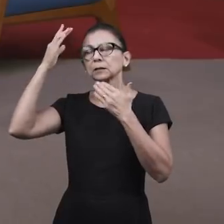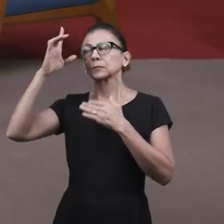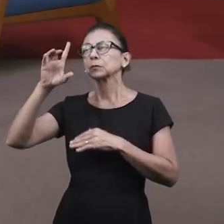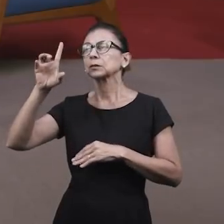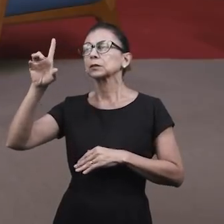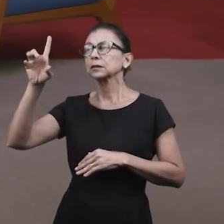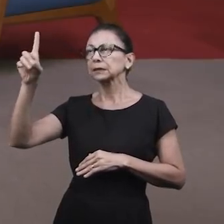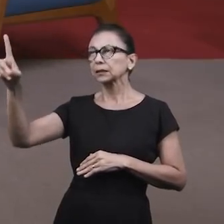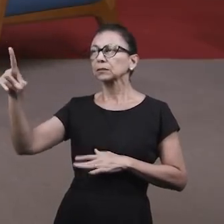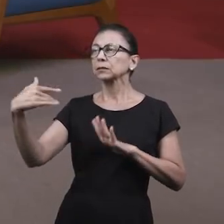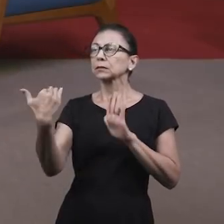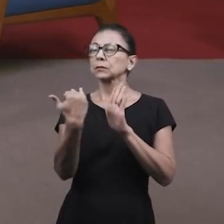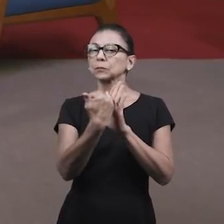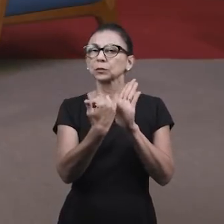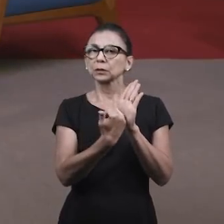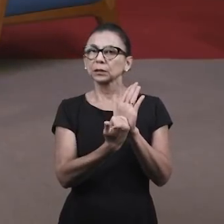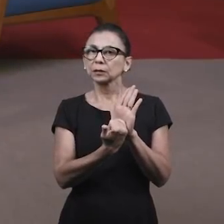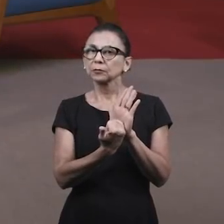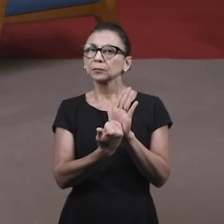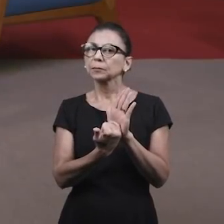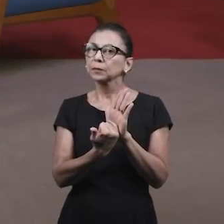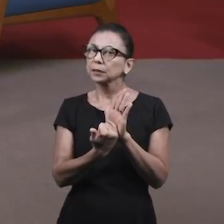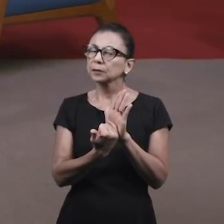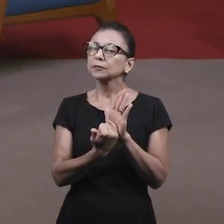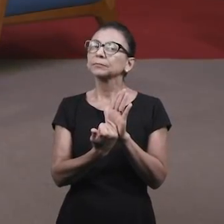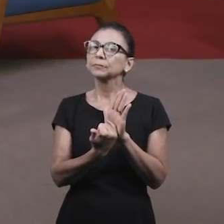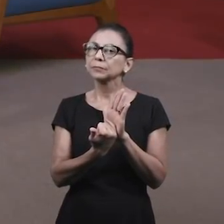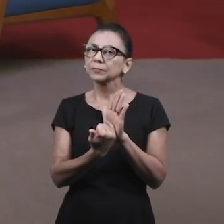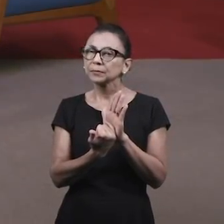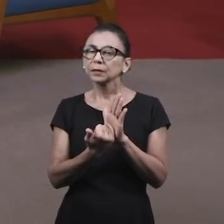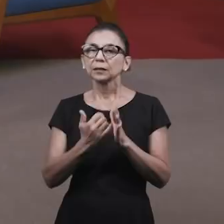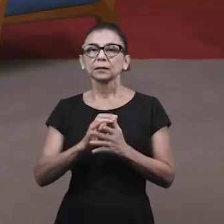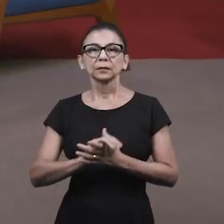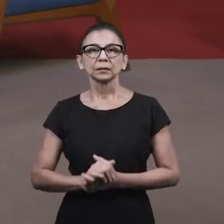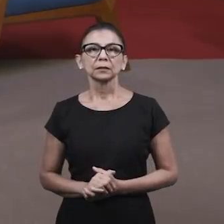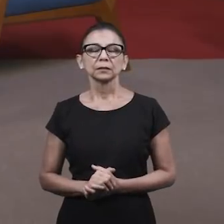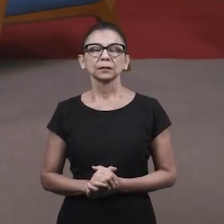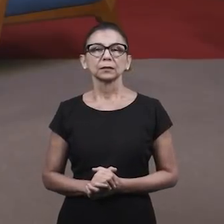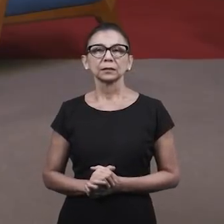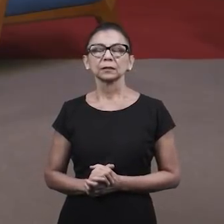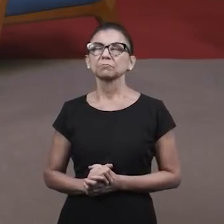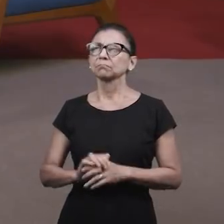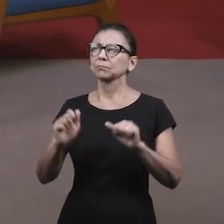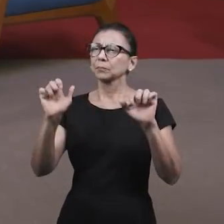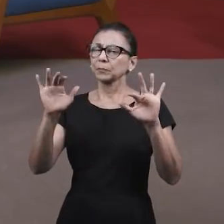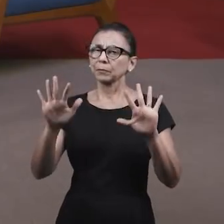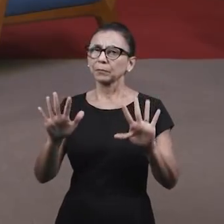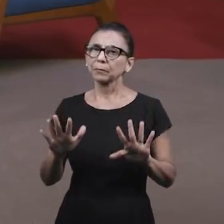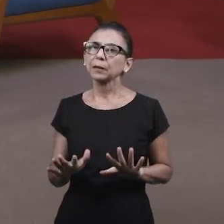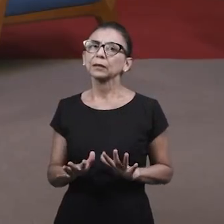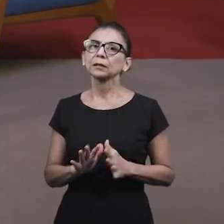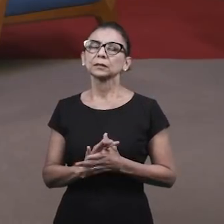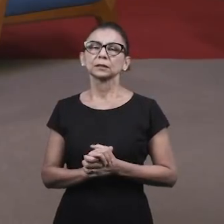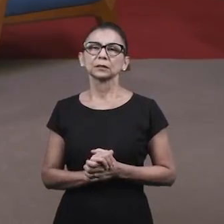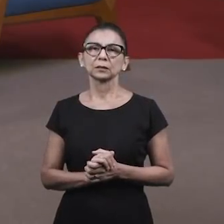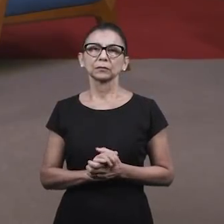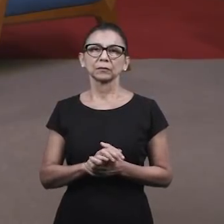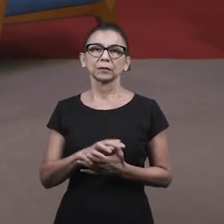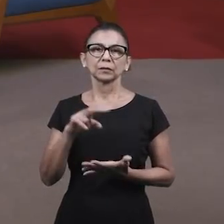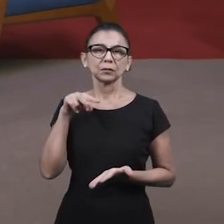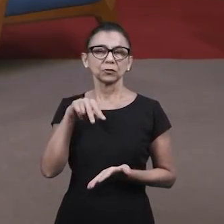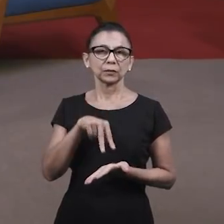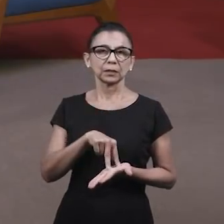ano. Amém. Obrigado a Deus, em primeiro lugar, por ter nos sustentado, por esse chamado,